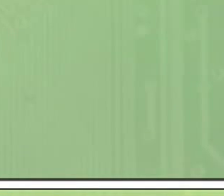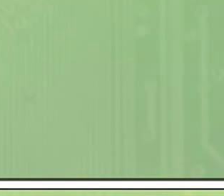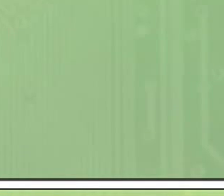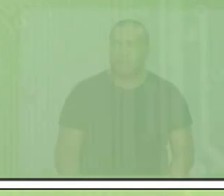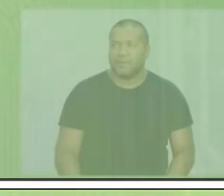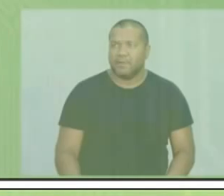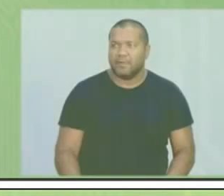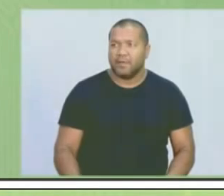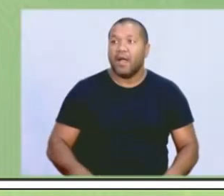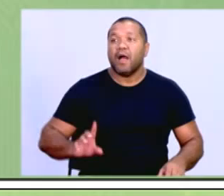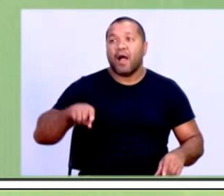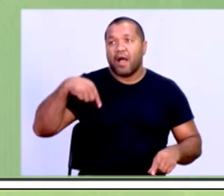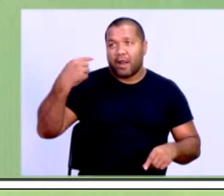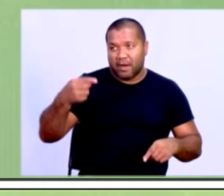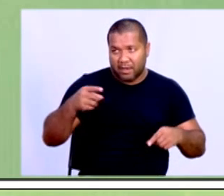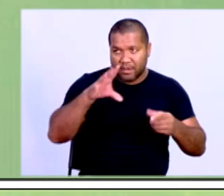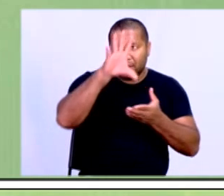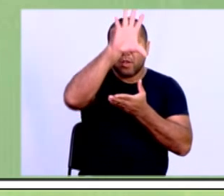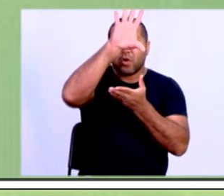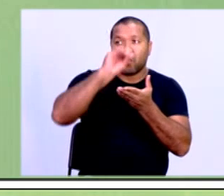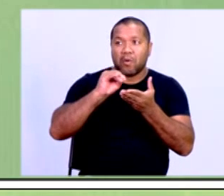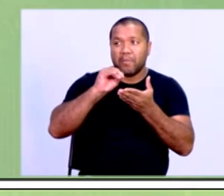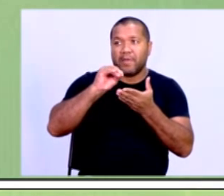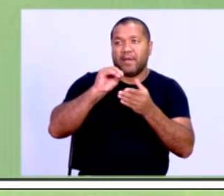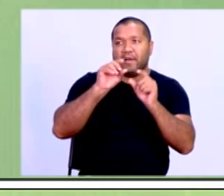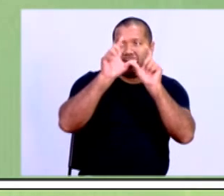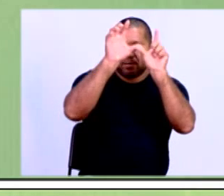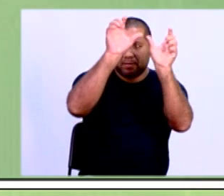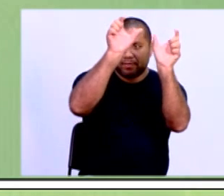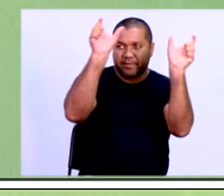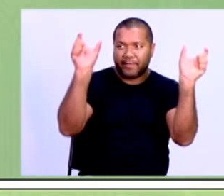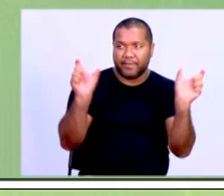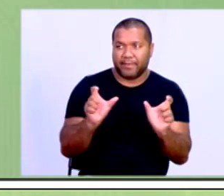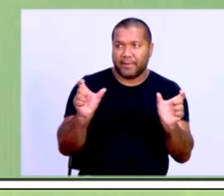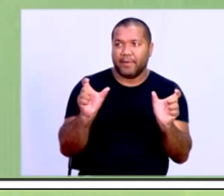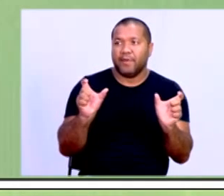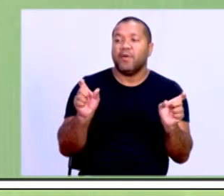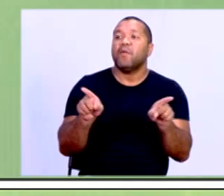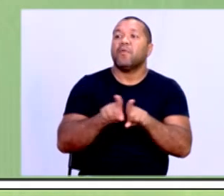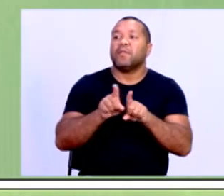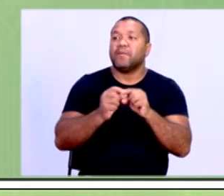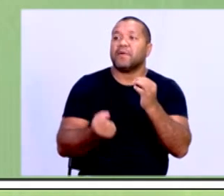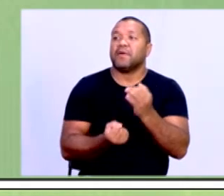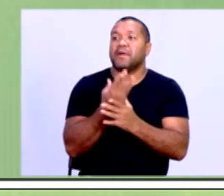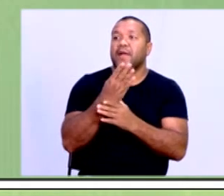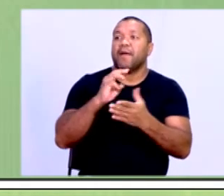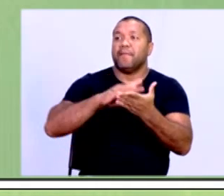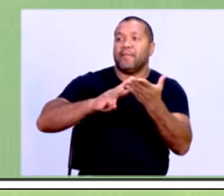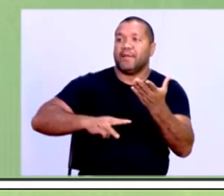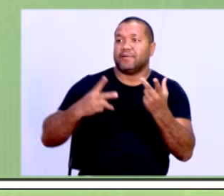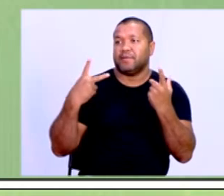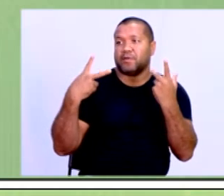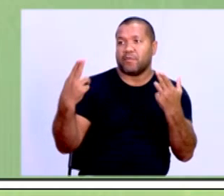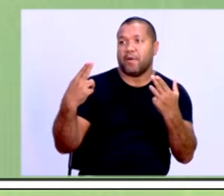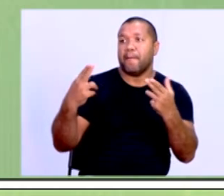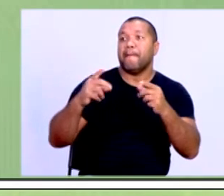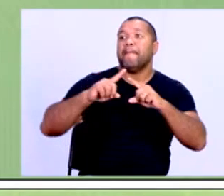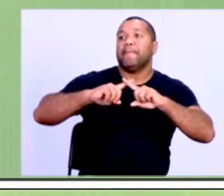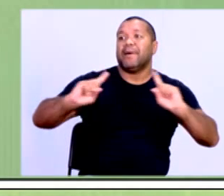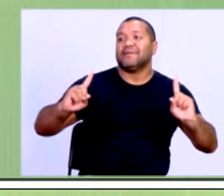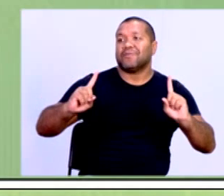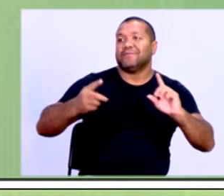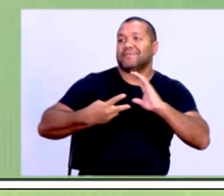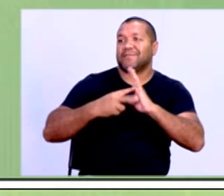classe principal, ele pode criar métodos iguais, porém com